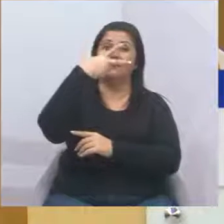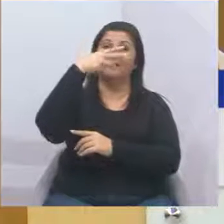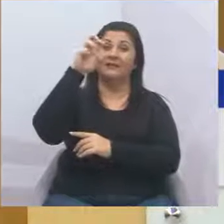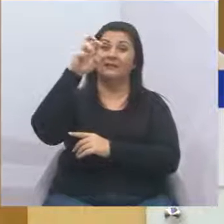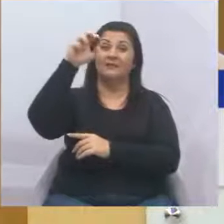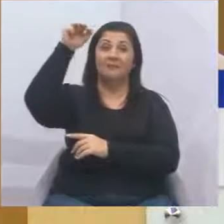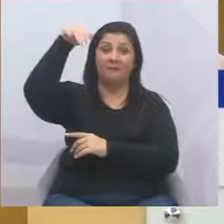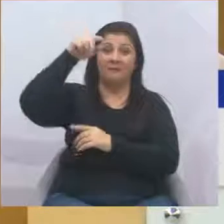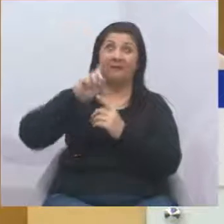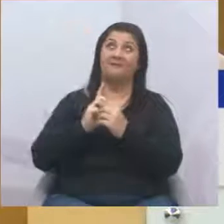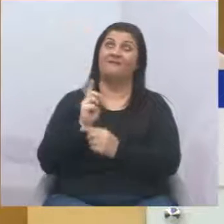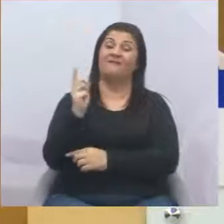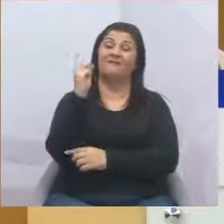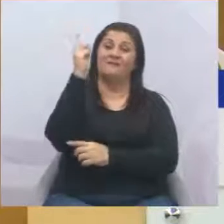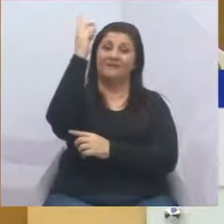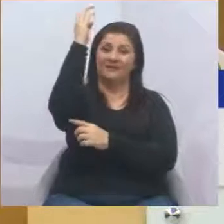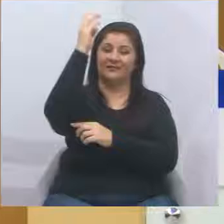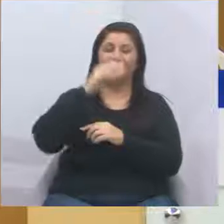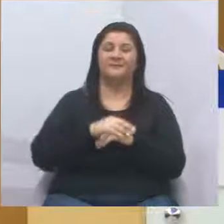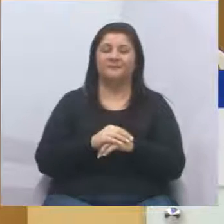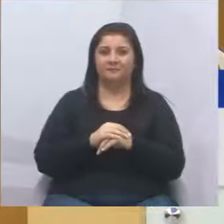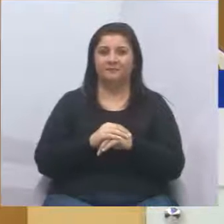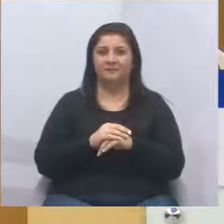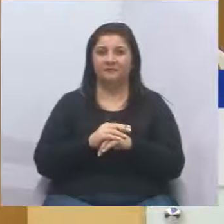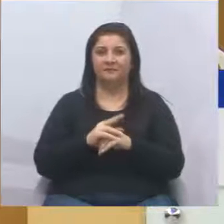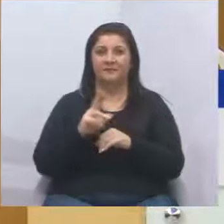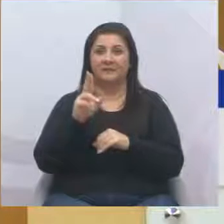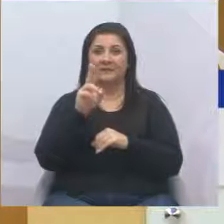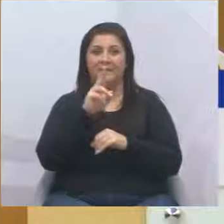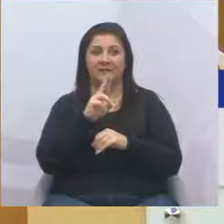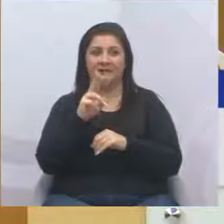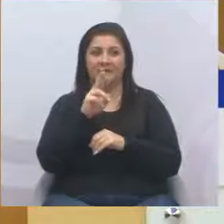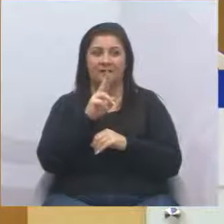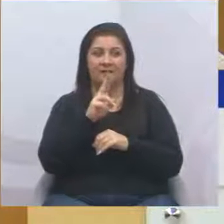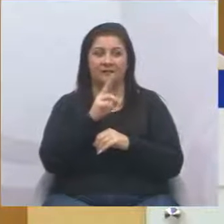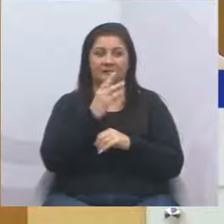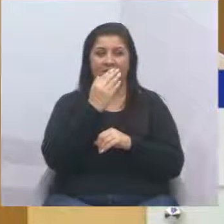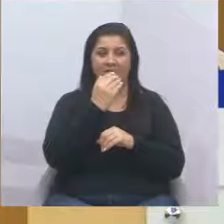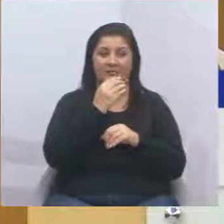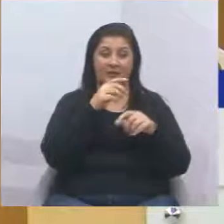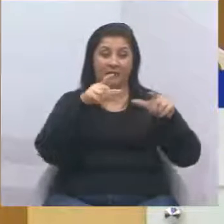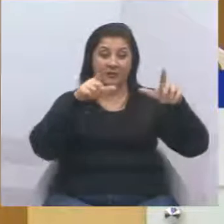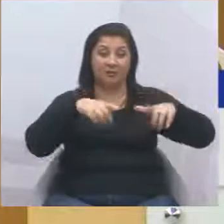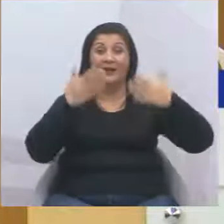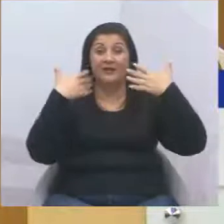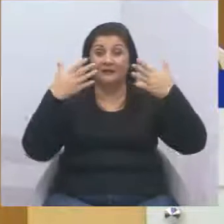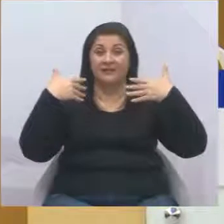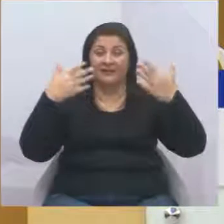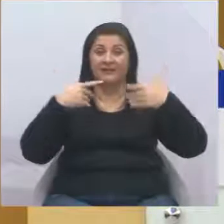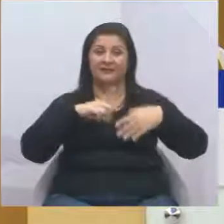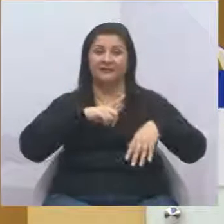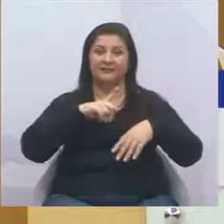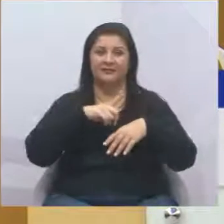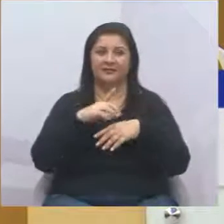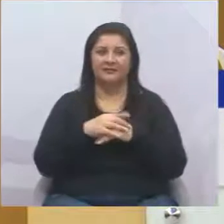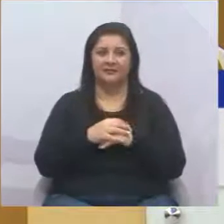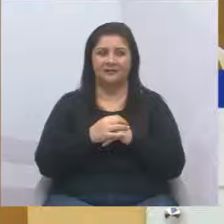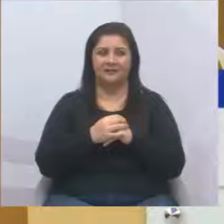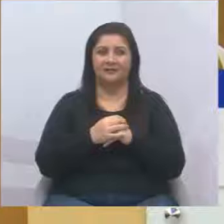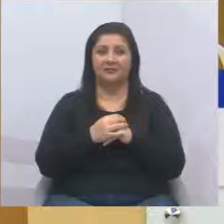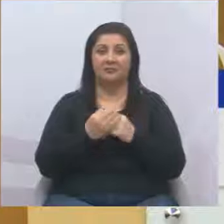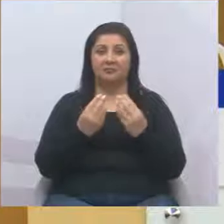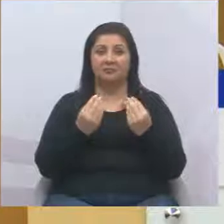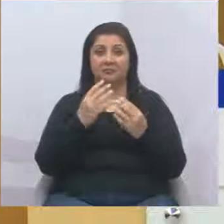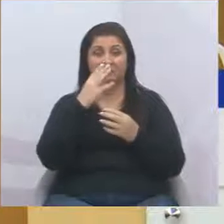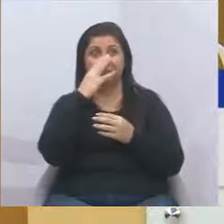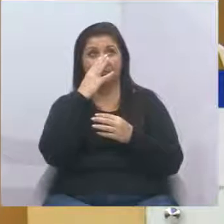tropical, é utilizada com frequência como planta ornamental em zonas tropicais e é muito apreciada